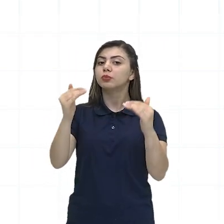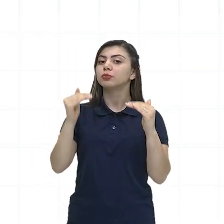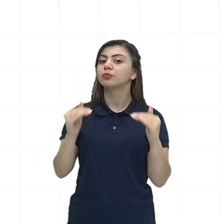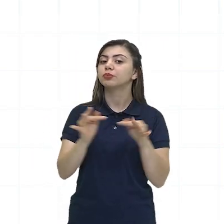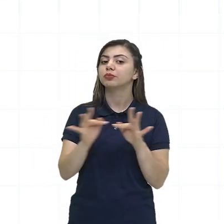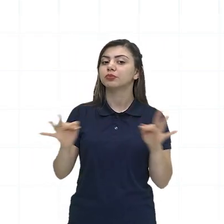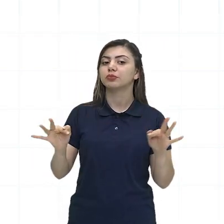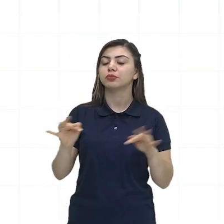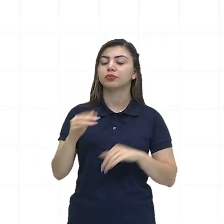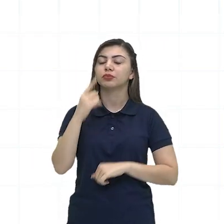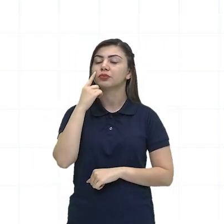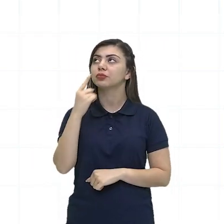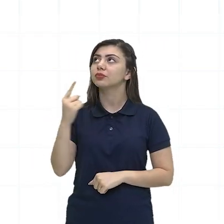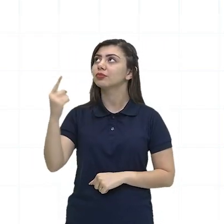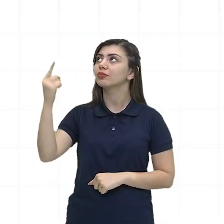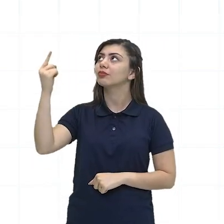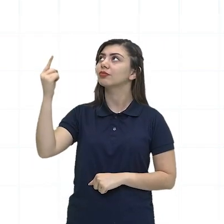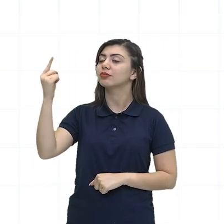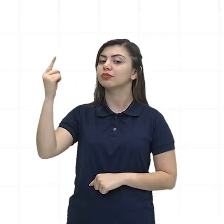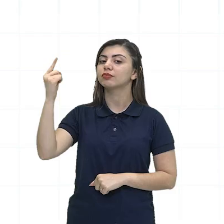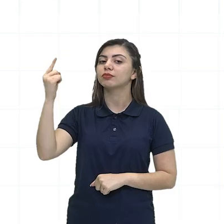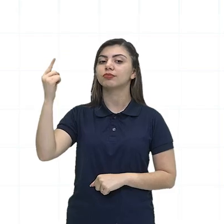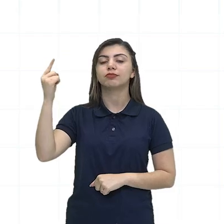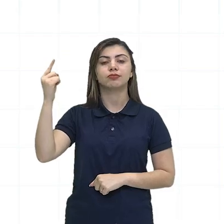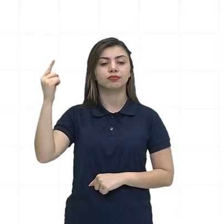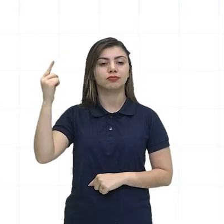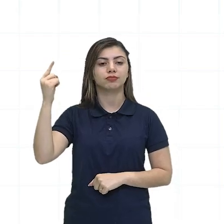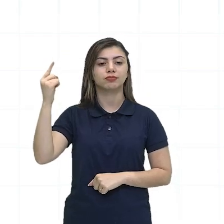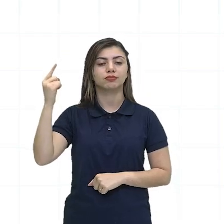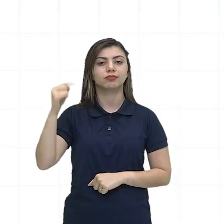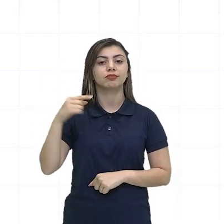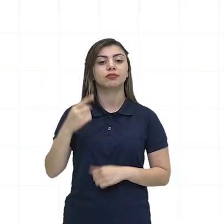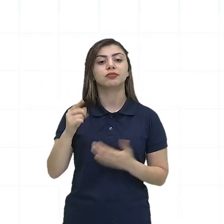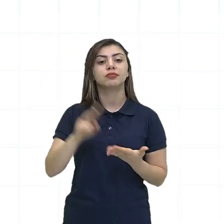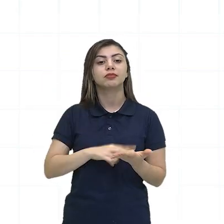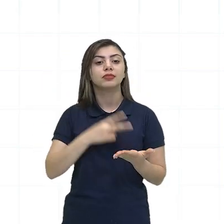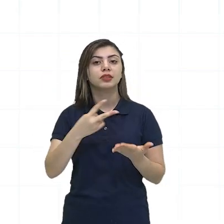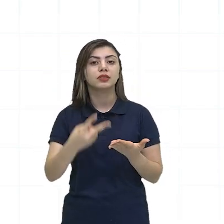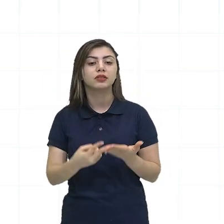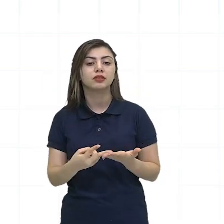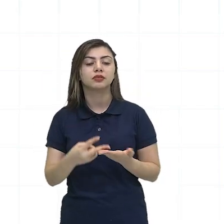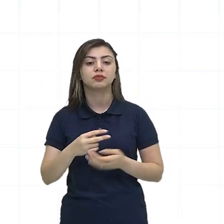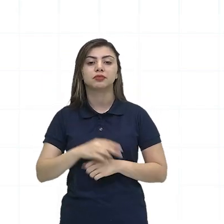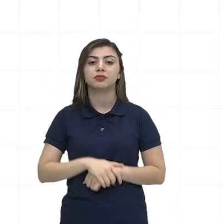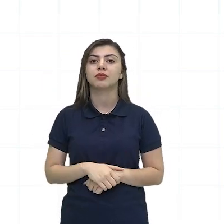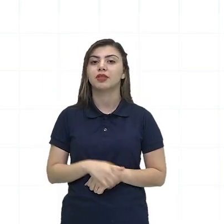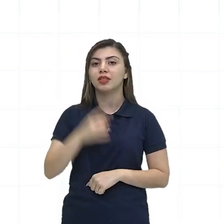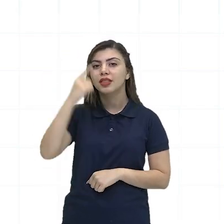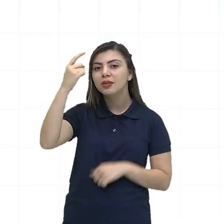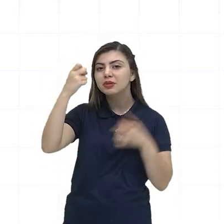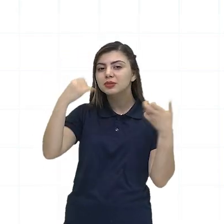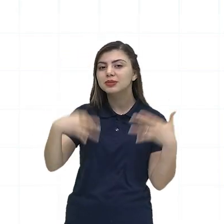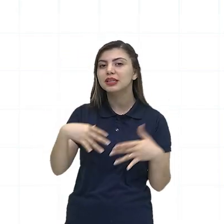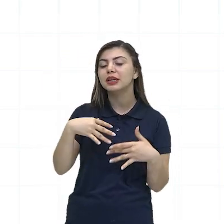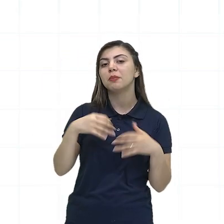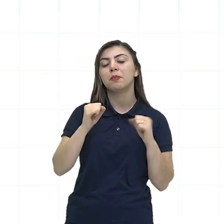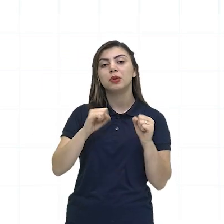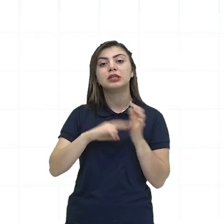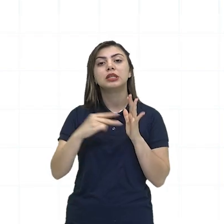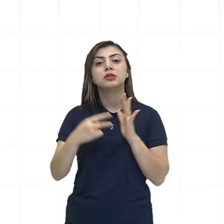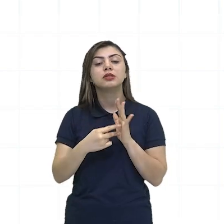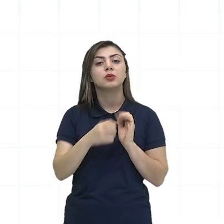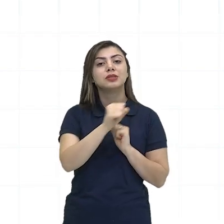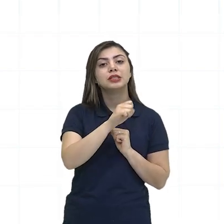you? I'm fine. E ele pode ser traduzido como ser ou estar.